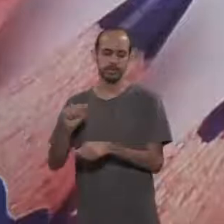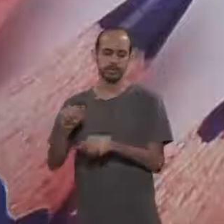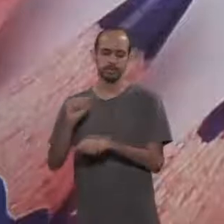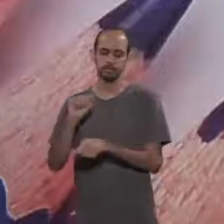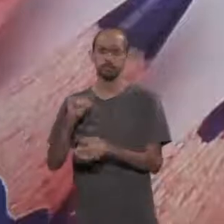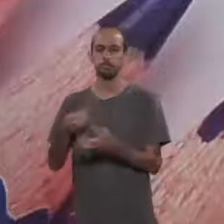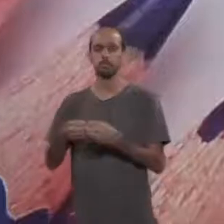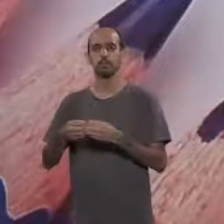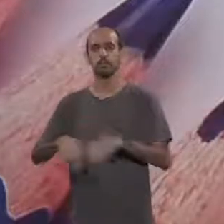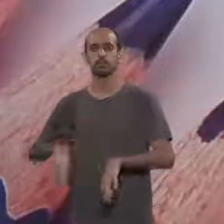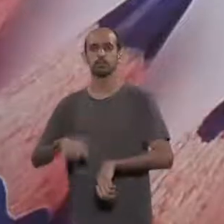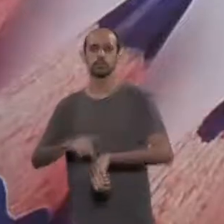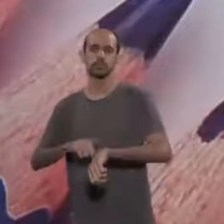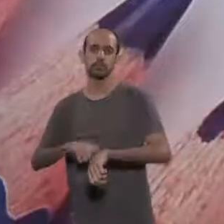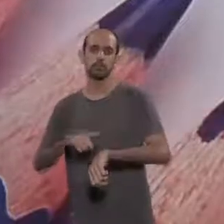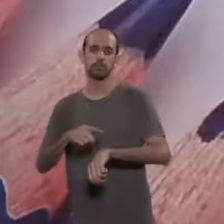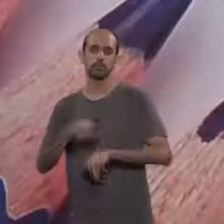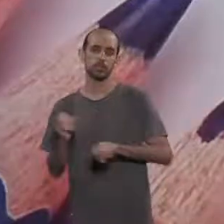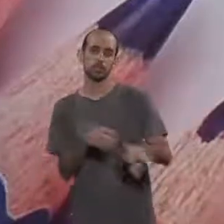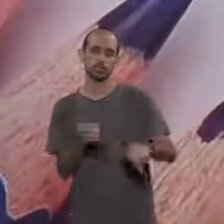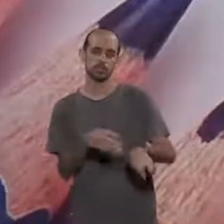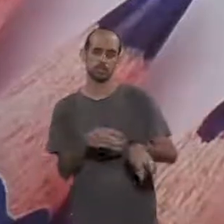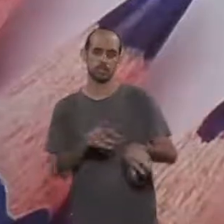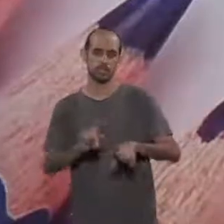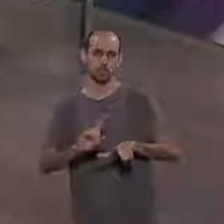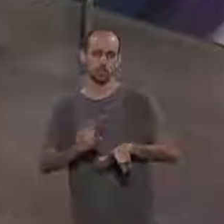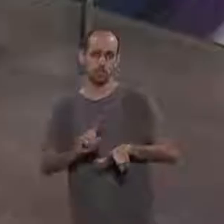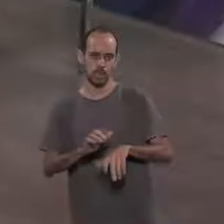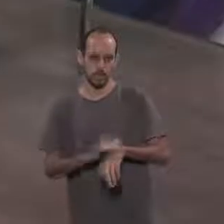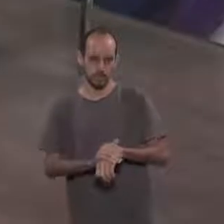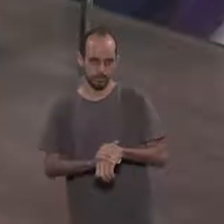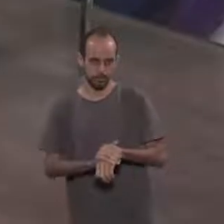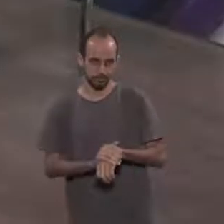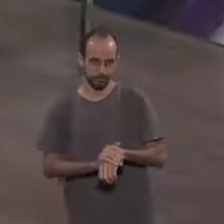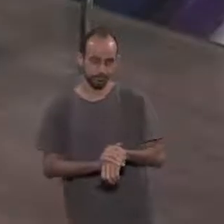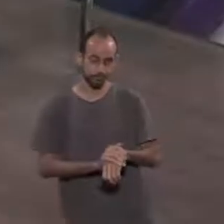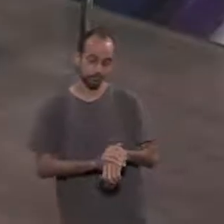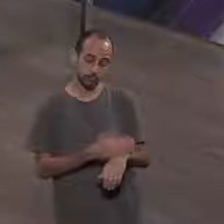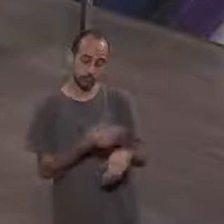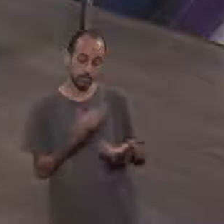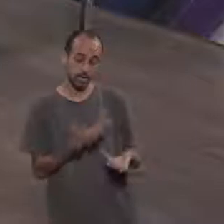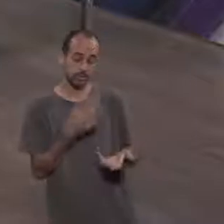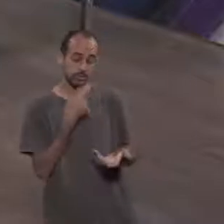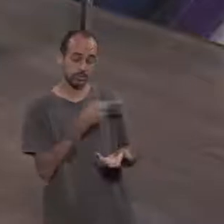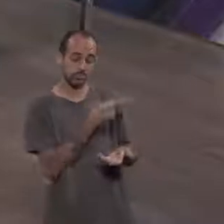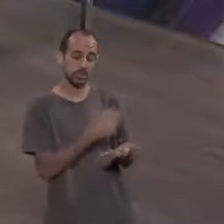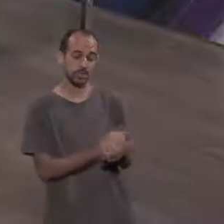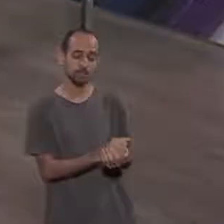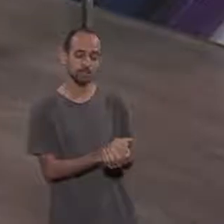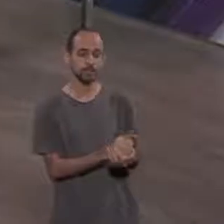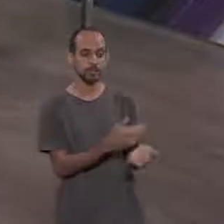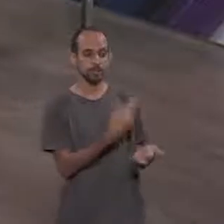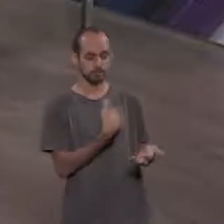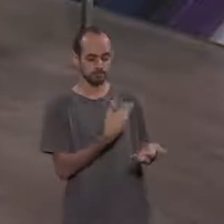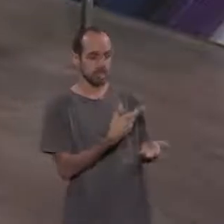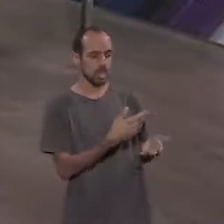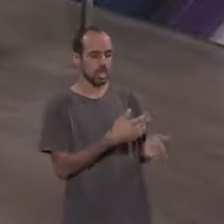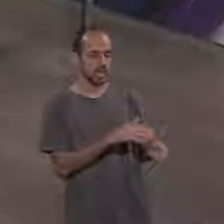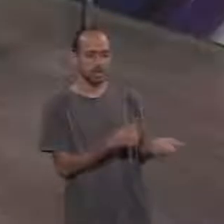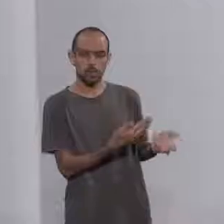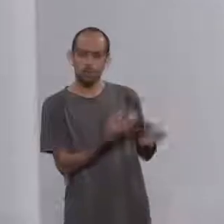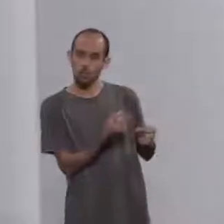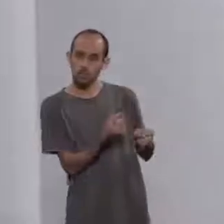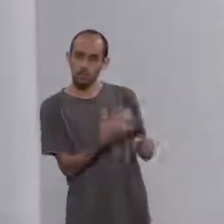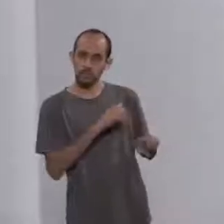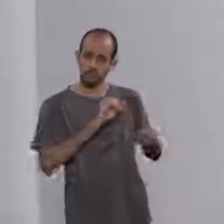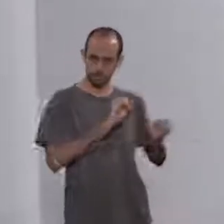ele estaria fazendo uma outra coisa, aprendendo outra coisa. Com a palavra, vocês, sobre essa observação. É que quando a gente ensina, a